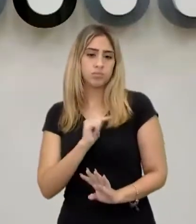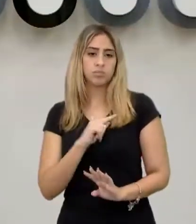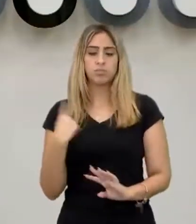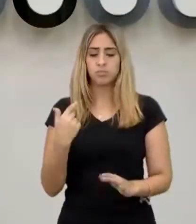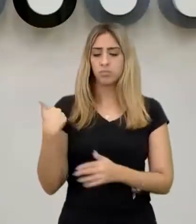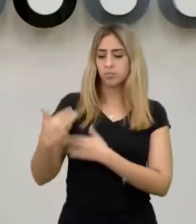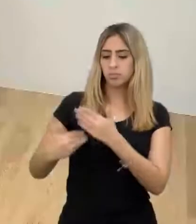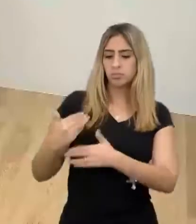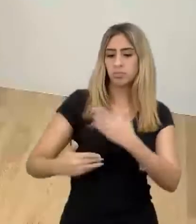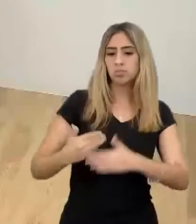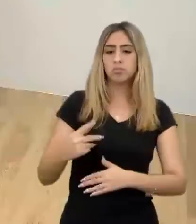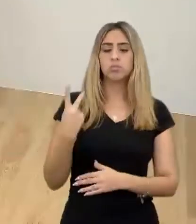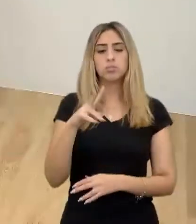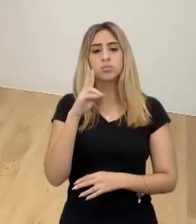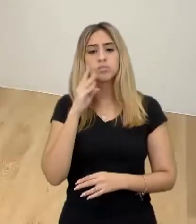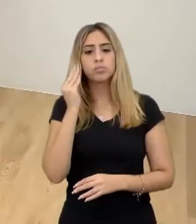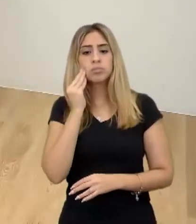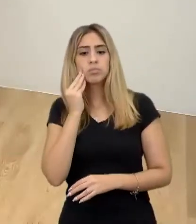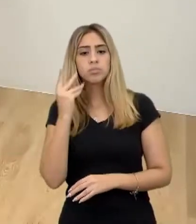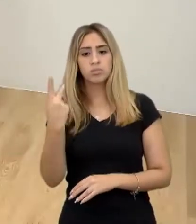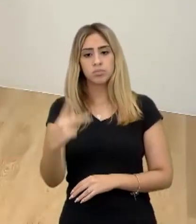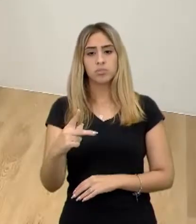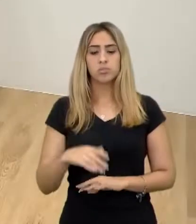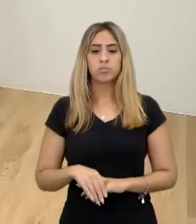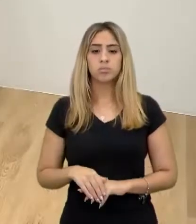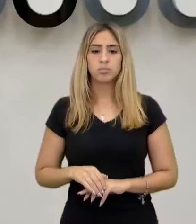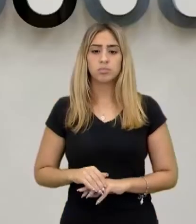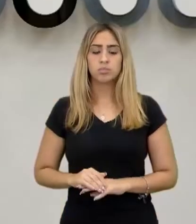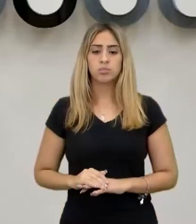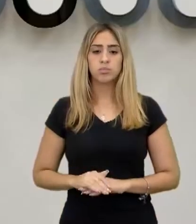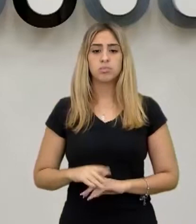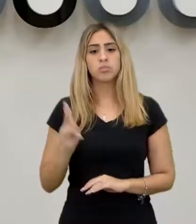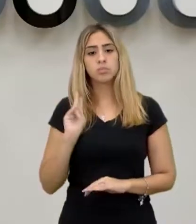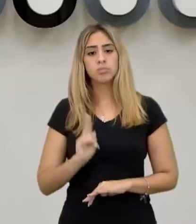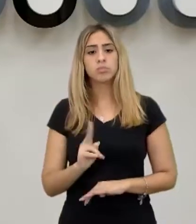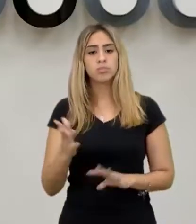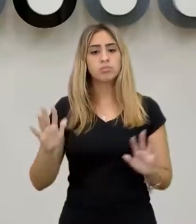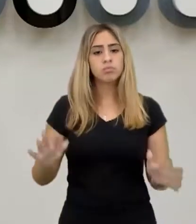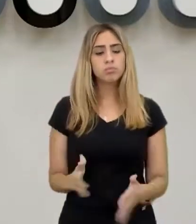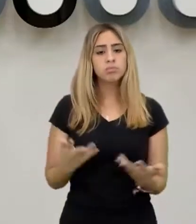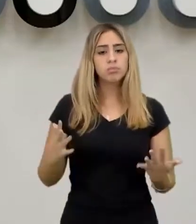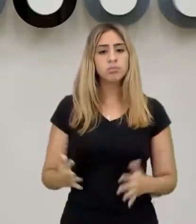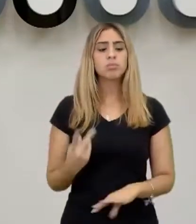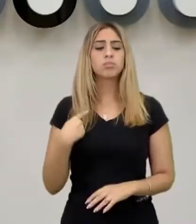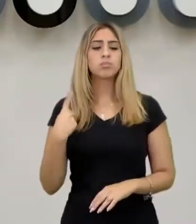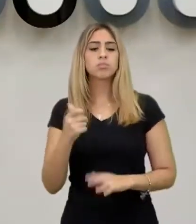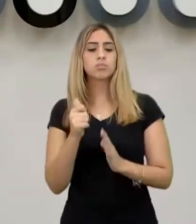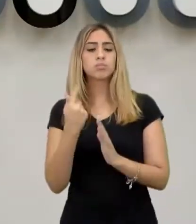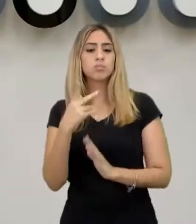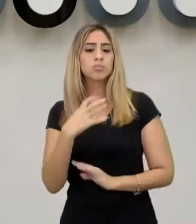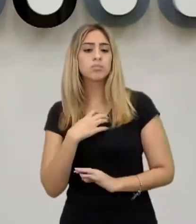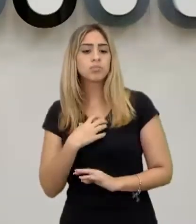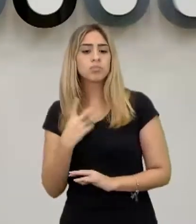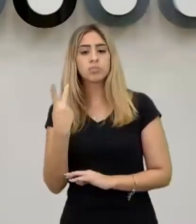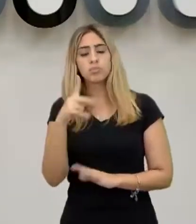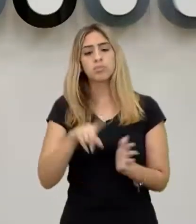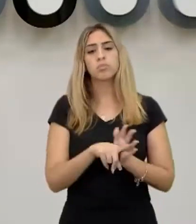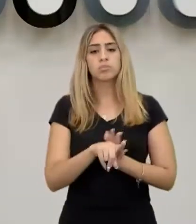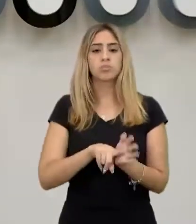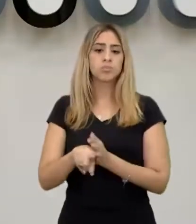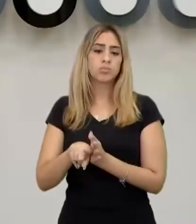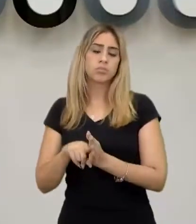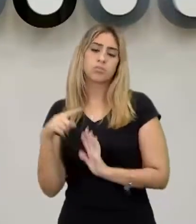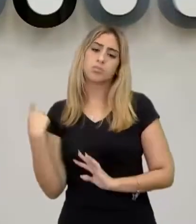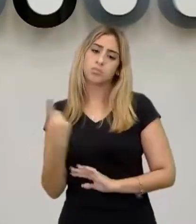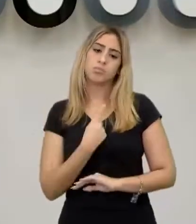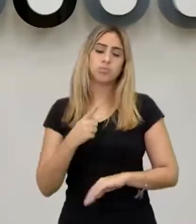sua trajetória, na sua experiência, e é incentivado a atitude investigativa.